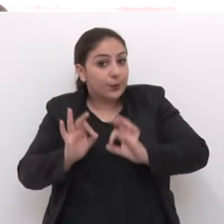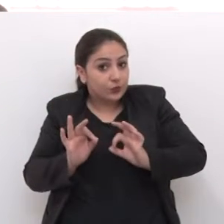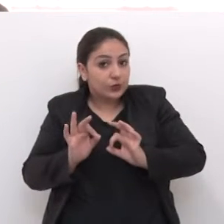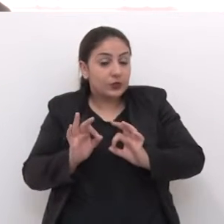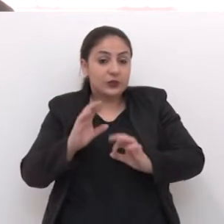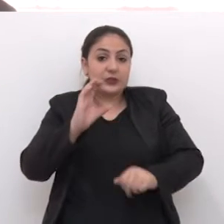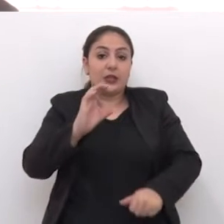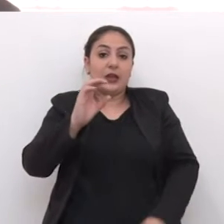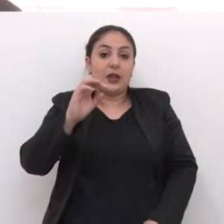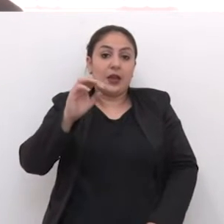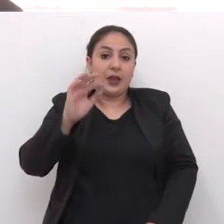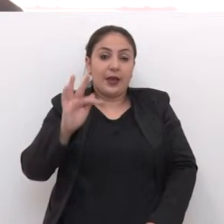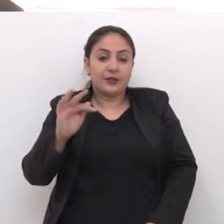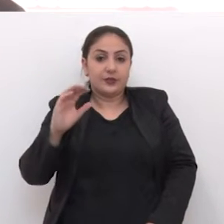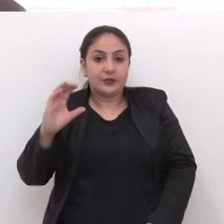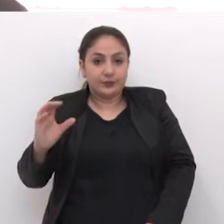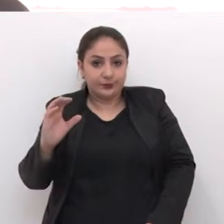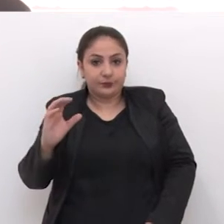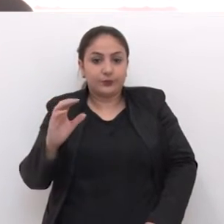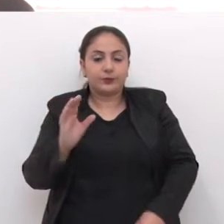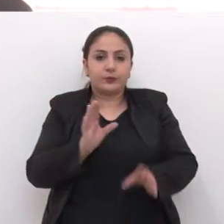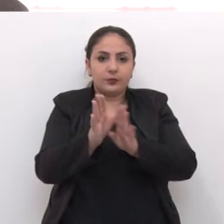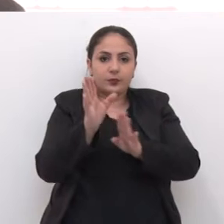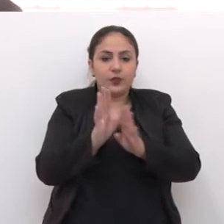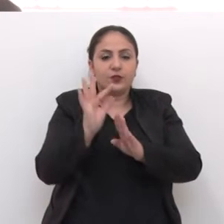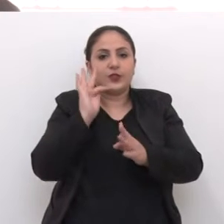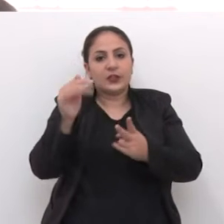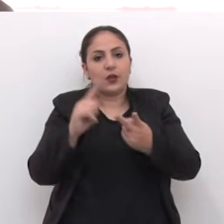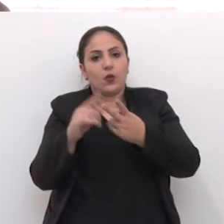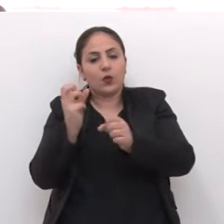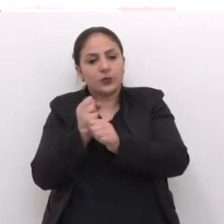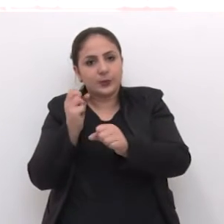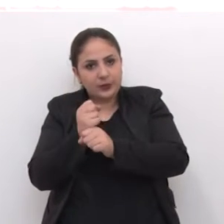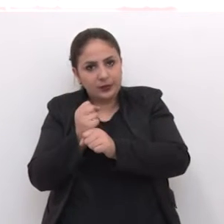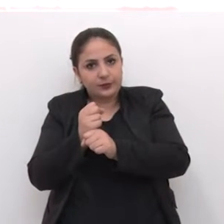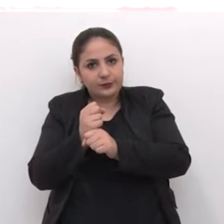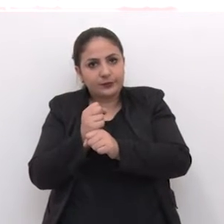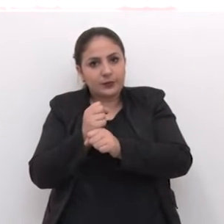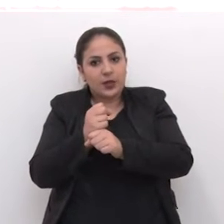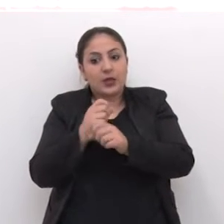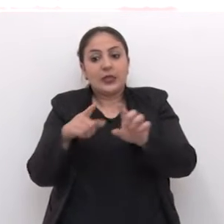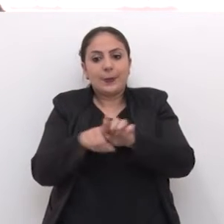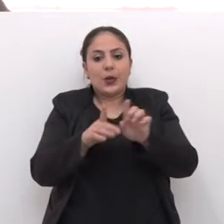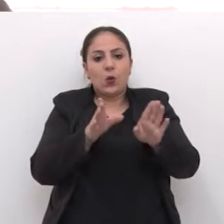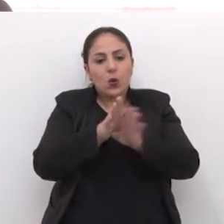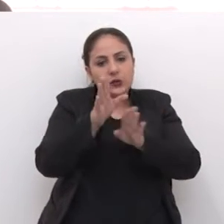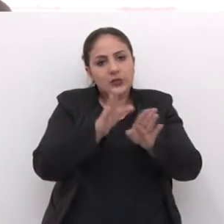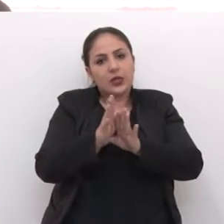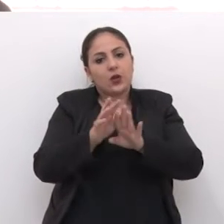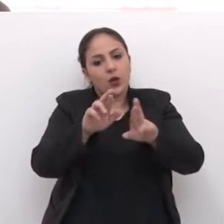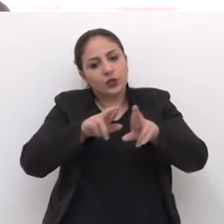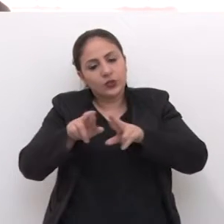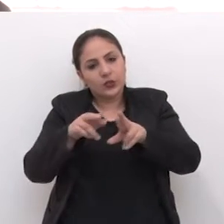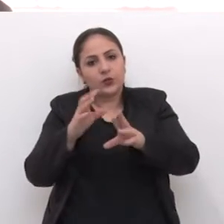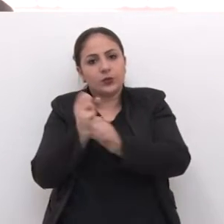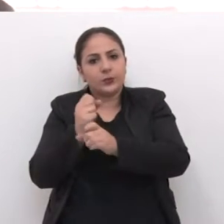são os projetos que o CFC, o Conselho Federal de Contabilidade, e o Conselho Regional de Contabilidade